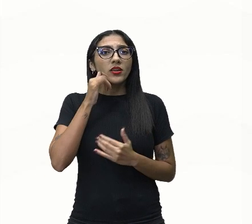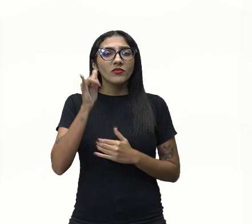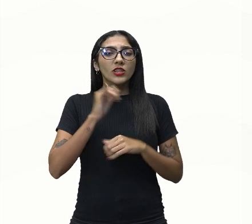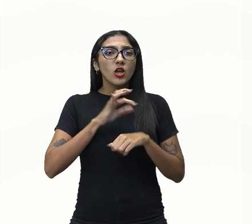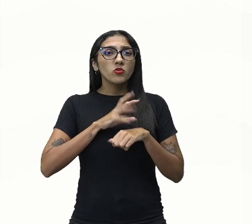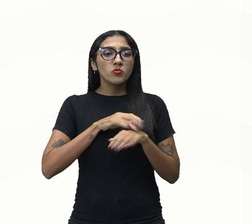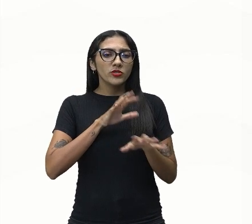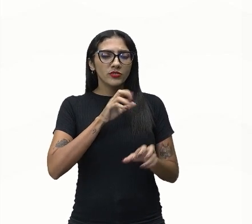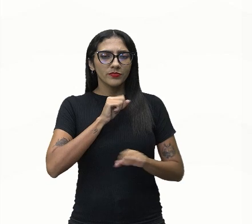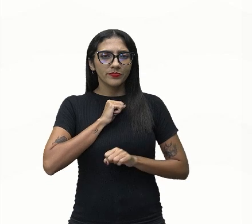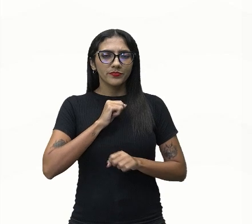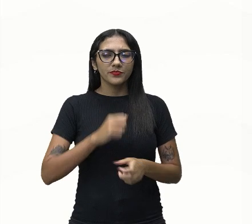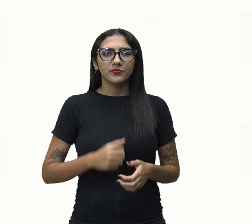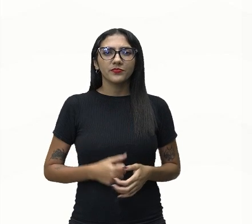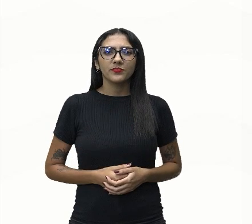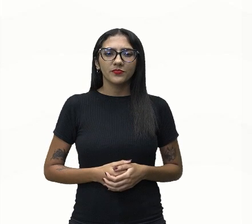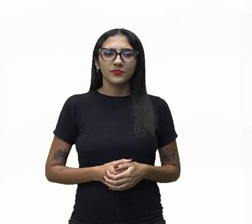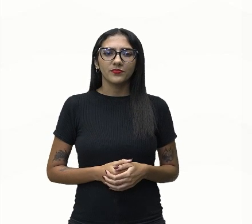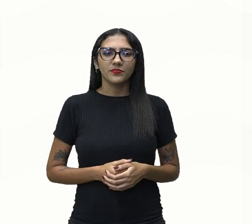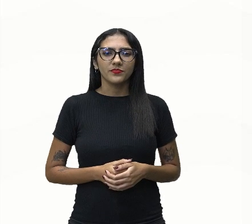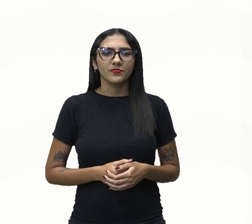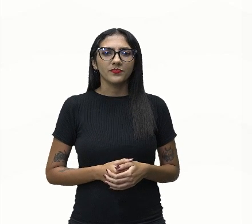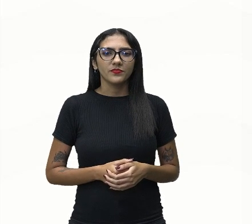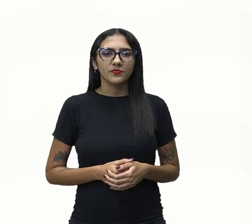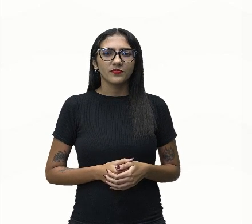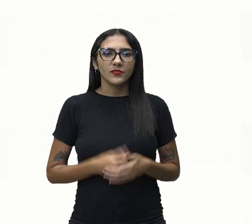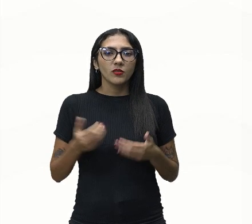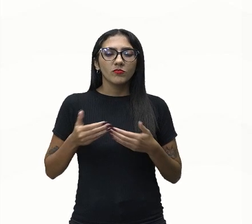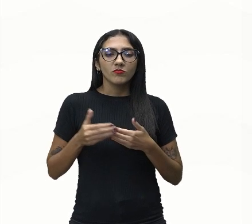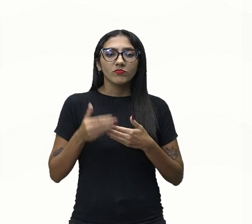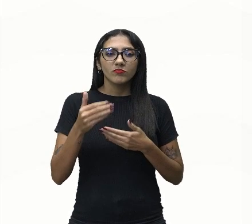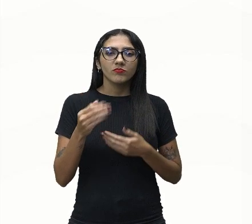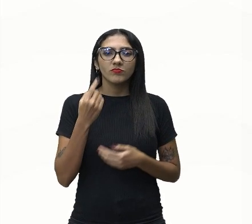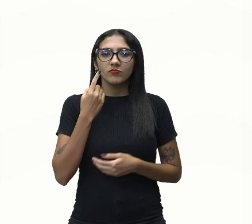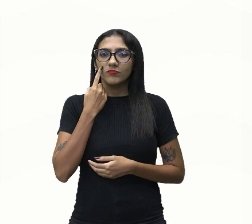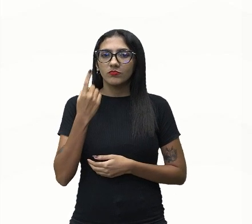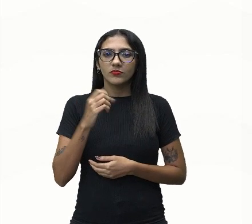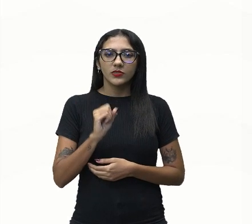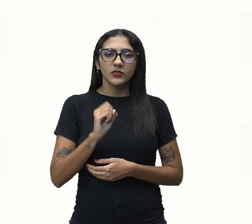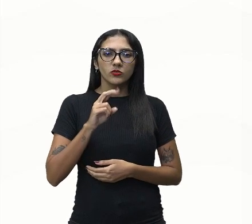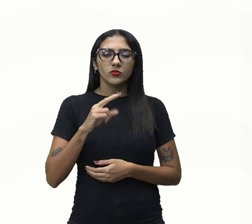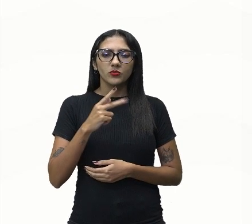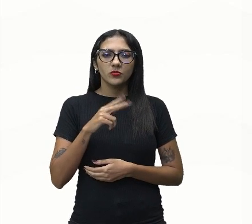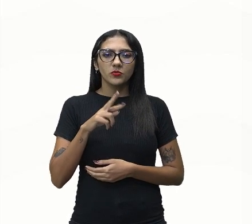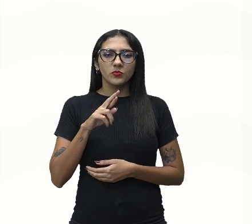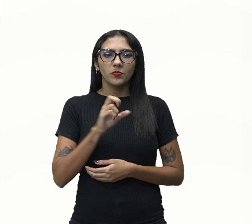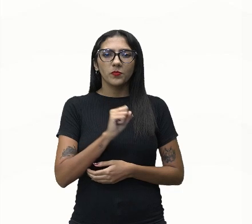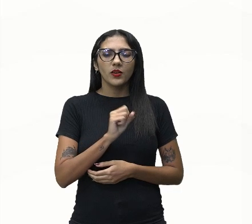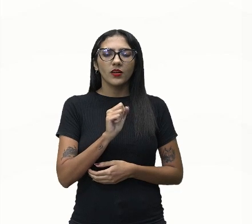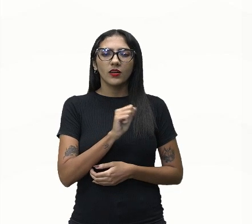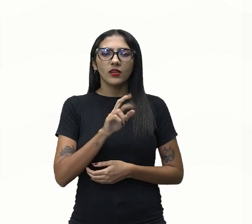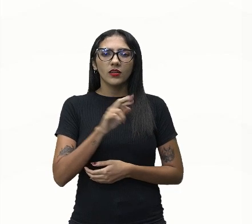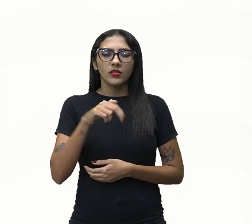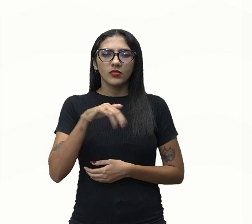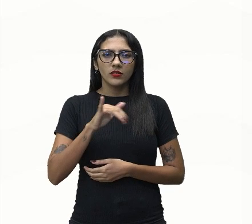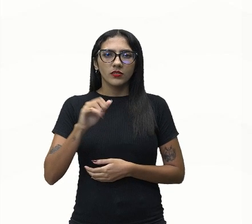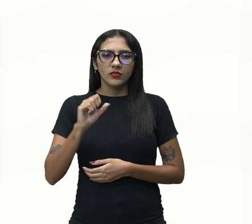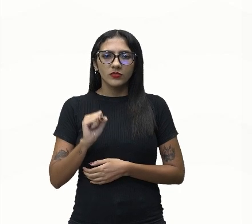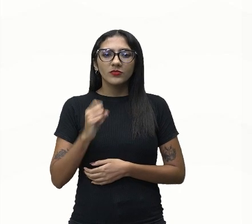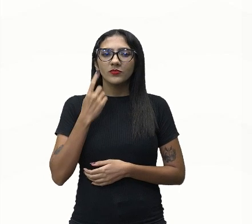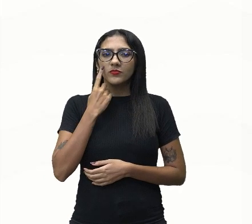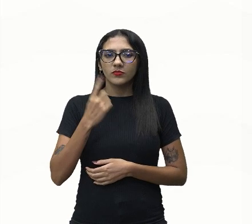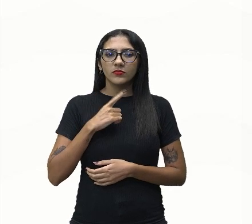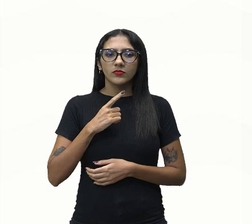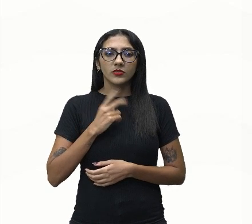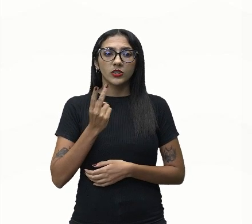infecções. Vamos continuar e vamos observar ali as glândulas suprarrenais. Olha só, as glândulas suprarrenais são essas